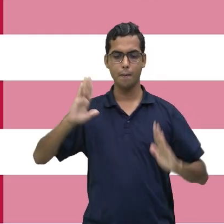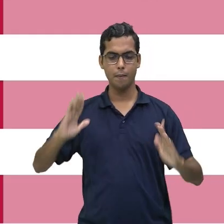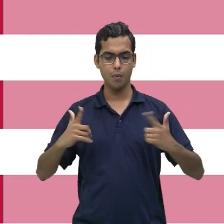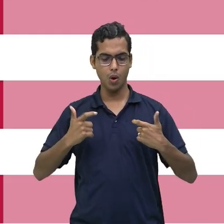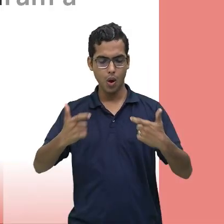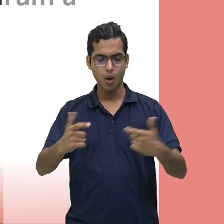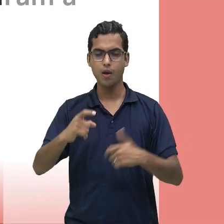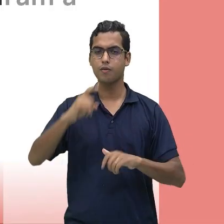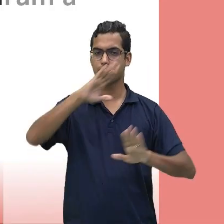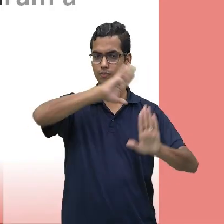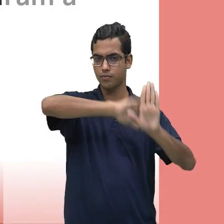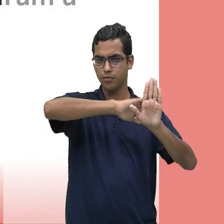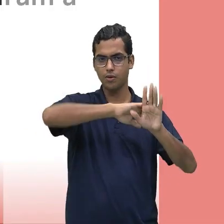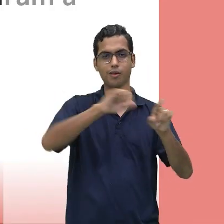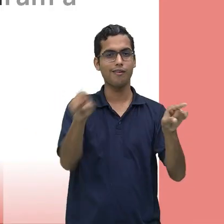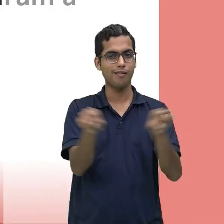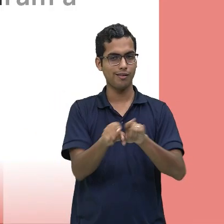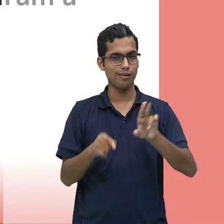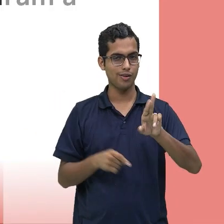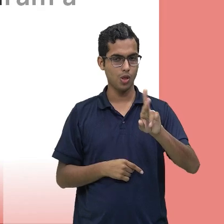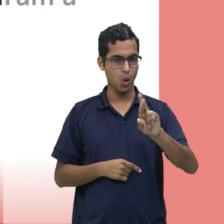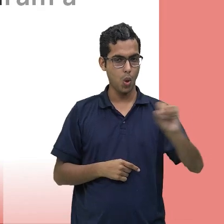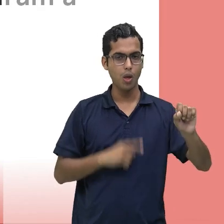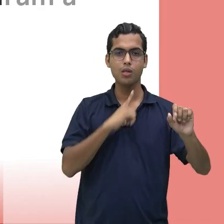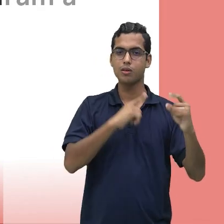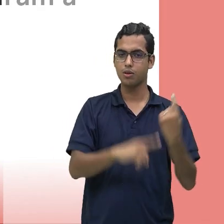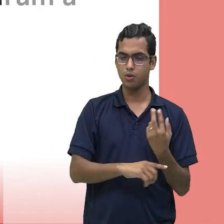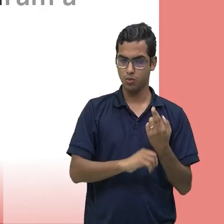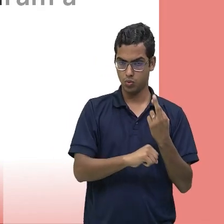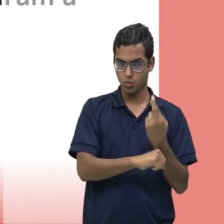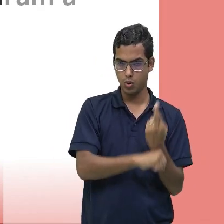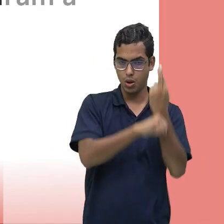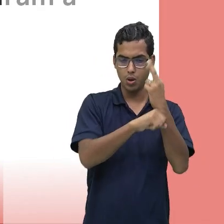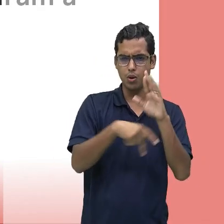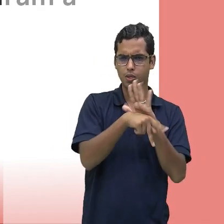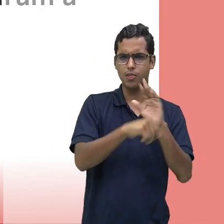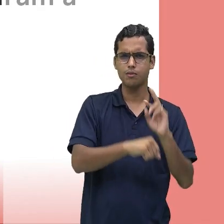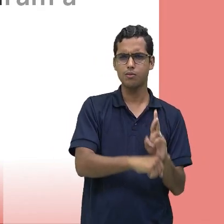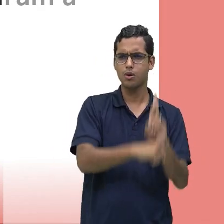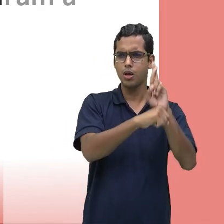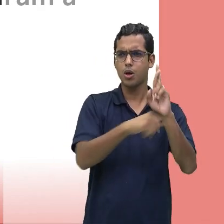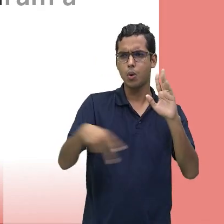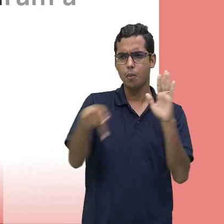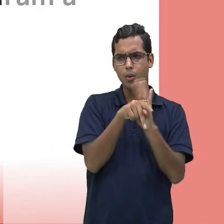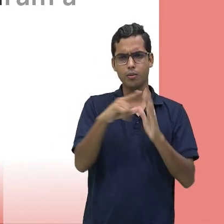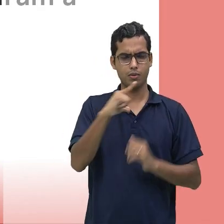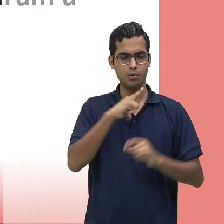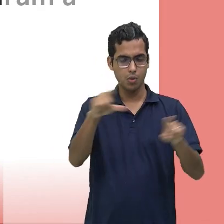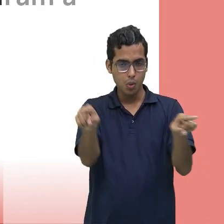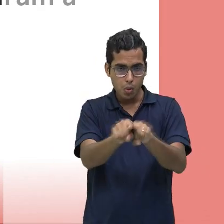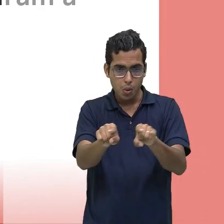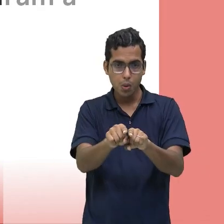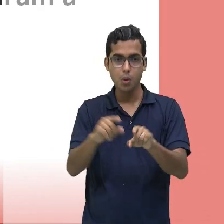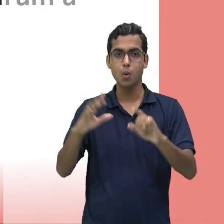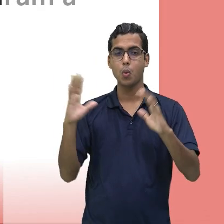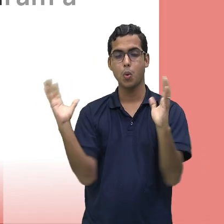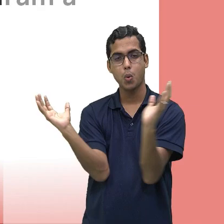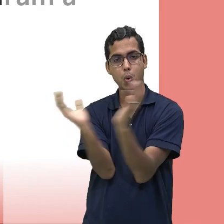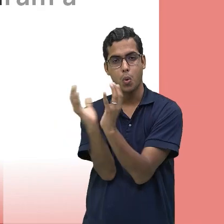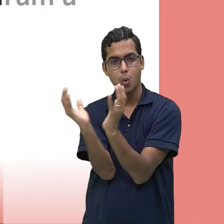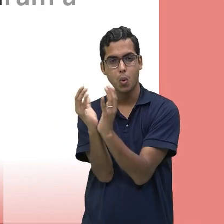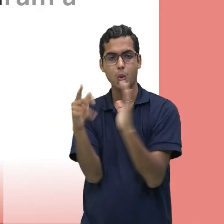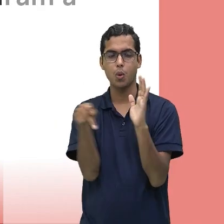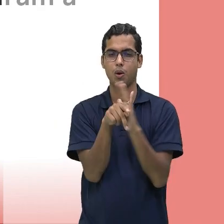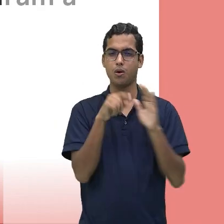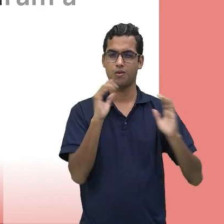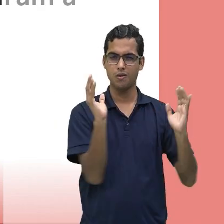União Soviética também vai ter ali os seus recursos, né? Então, após a Segunda Guerra, o Partido Comunista acabou conquistando